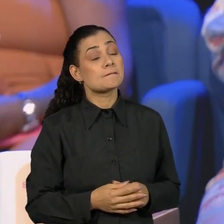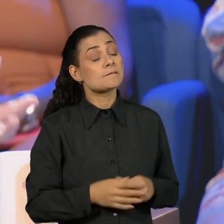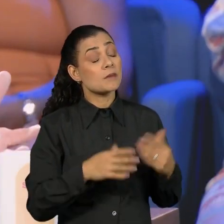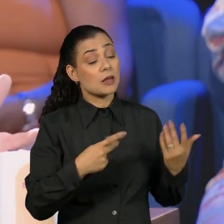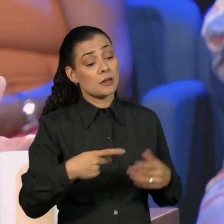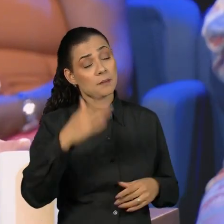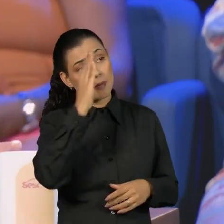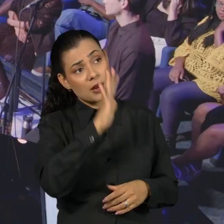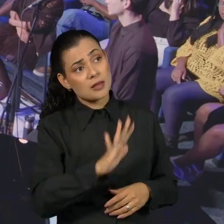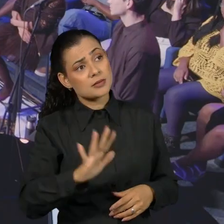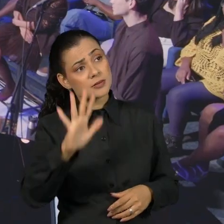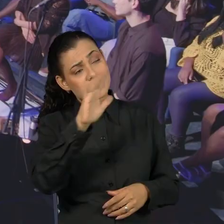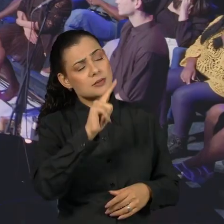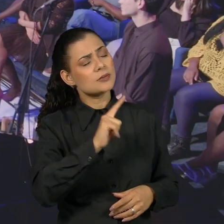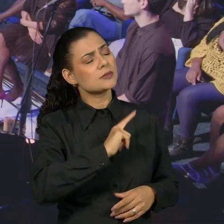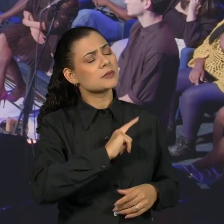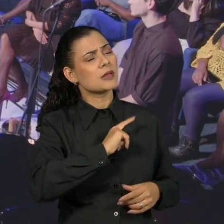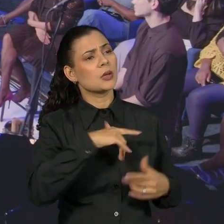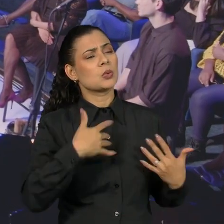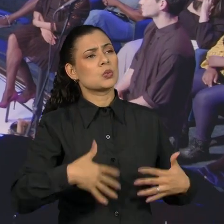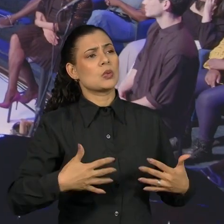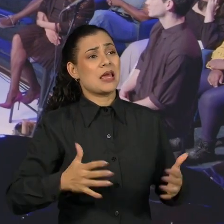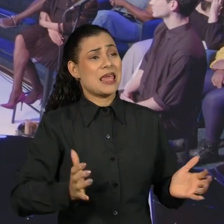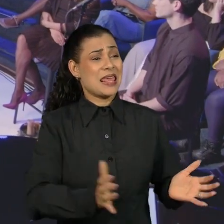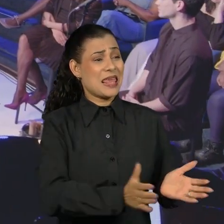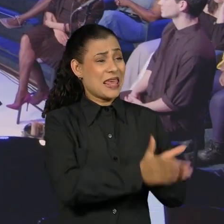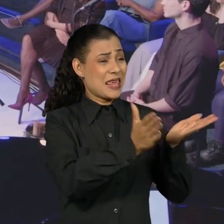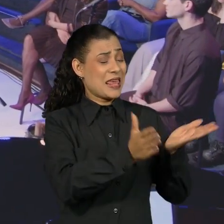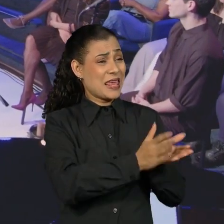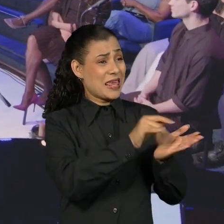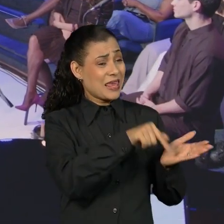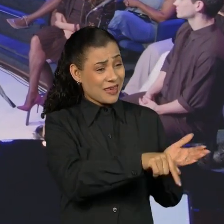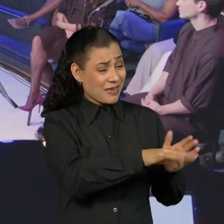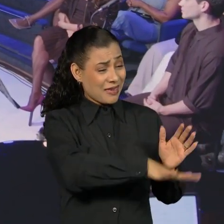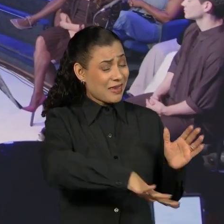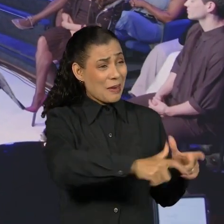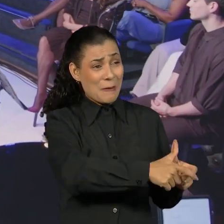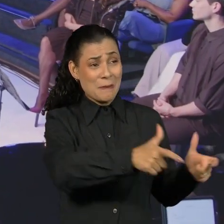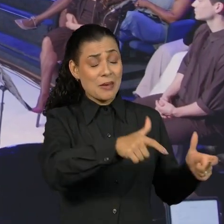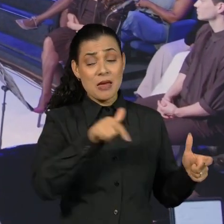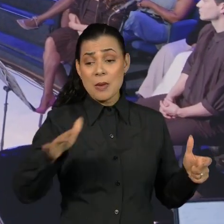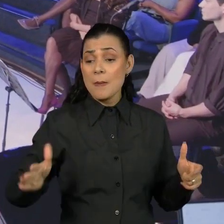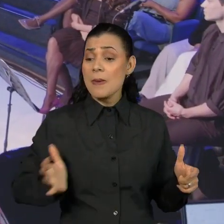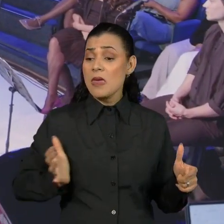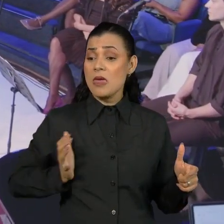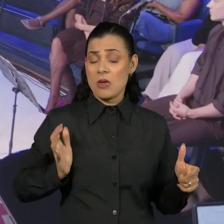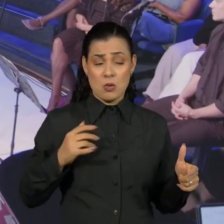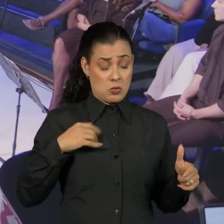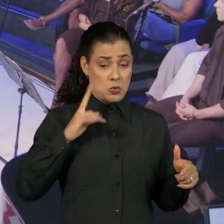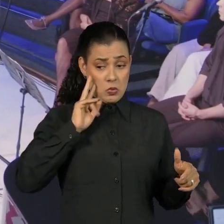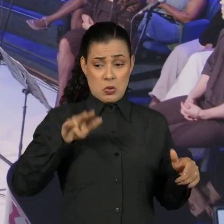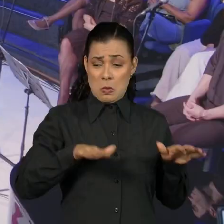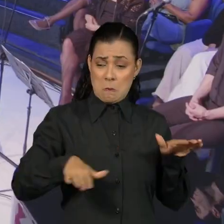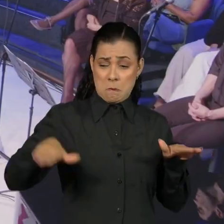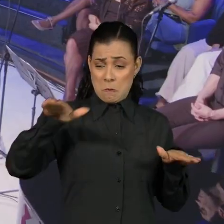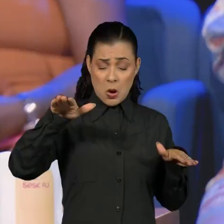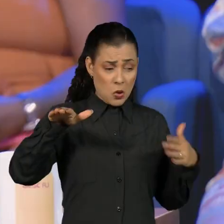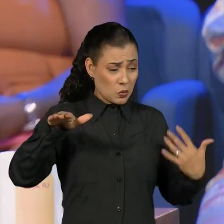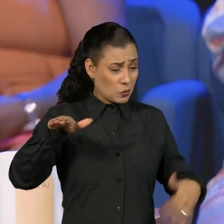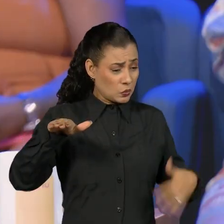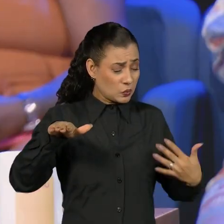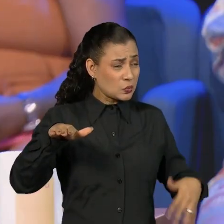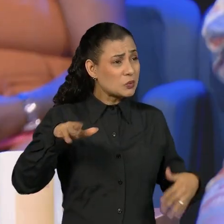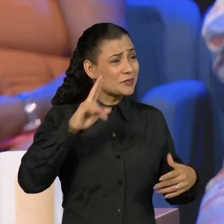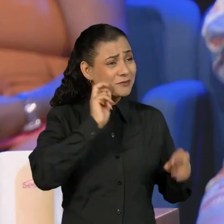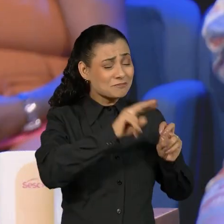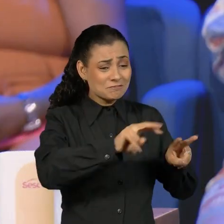muito rica e tem uma parte muito pobre, né? Como muitos países, mas a gente assim, ainda tem lugares de muita miséria, de muita... E